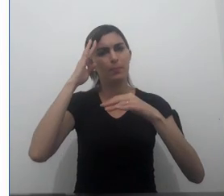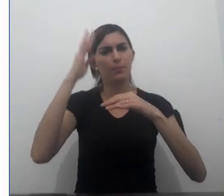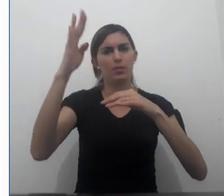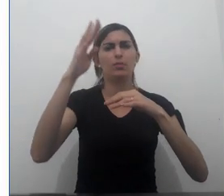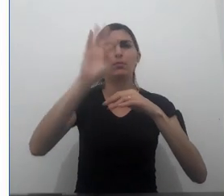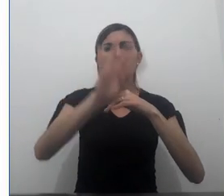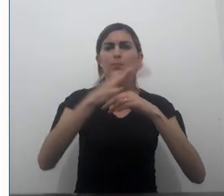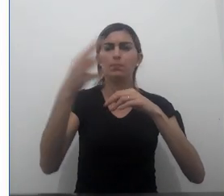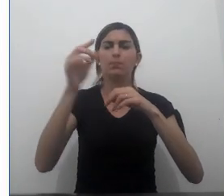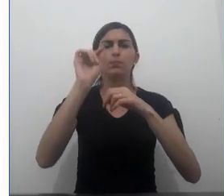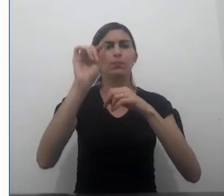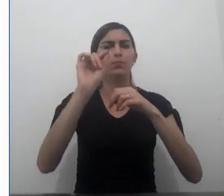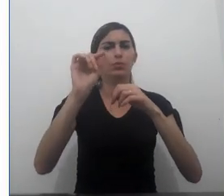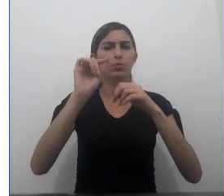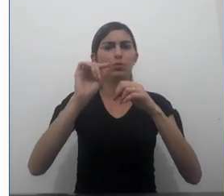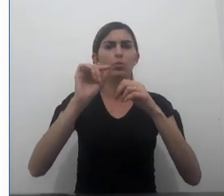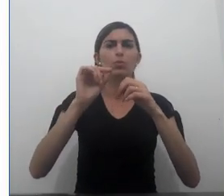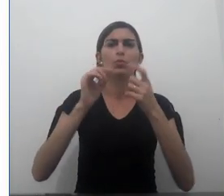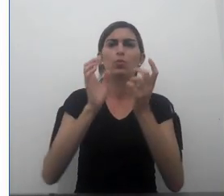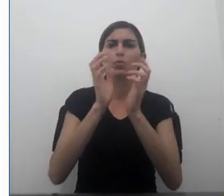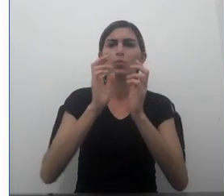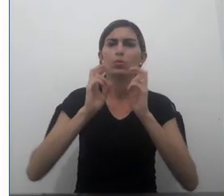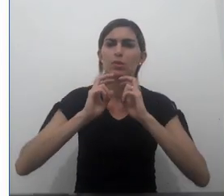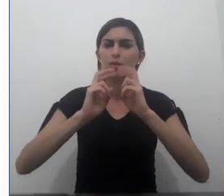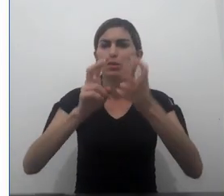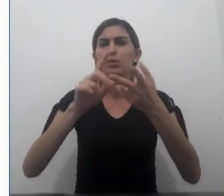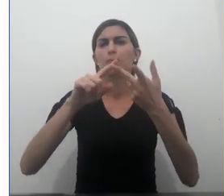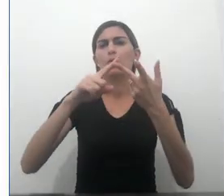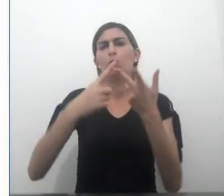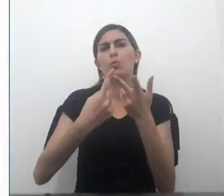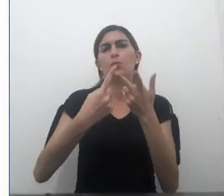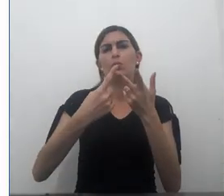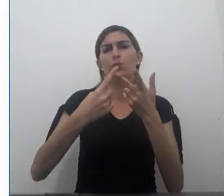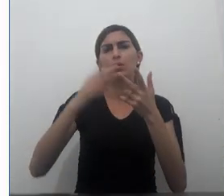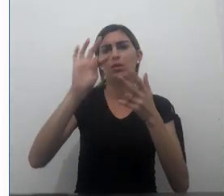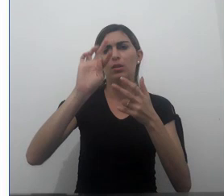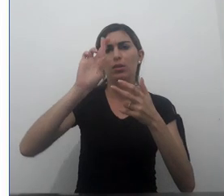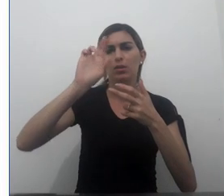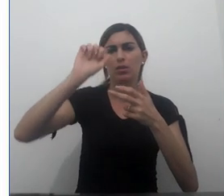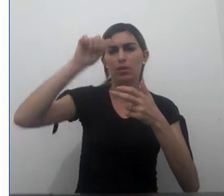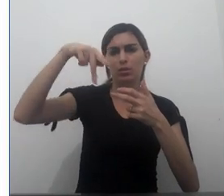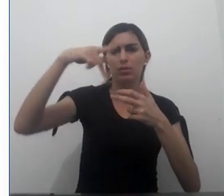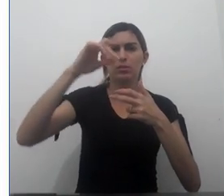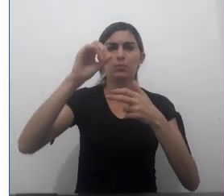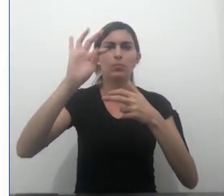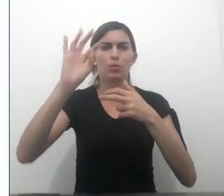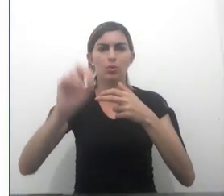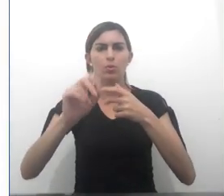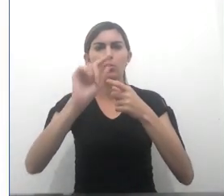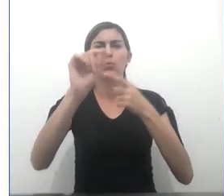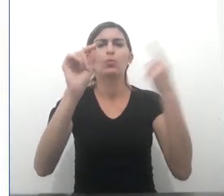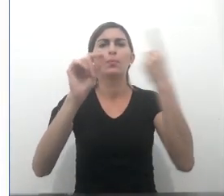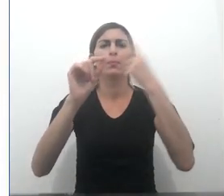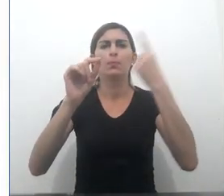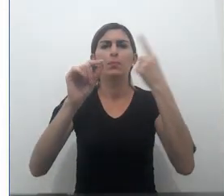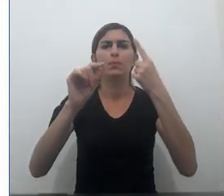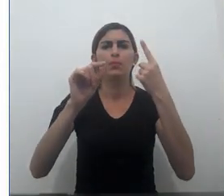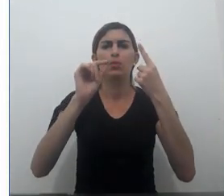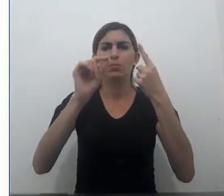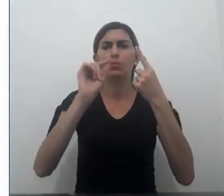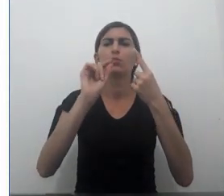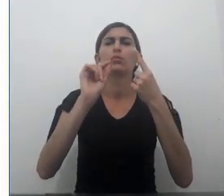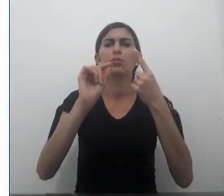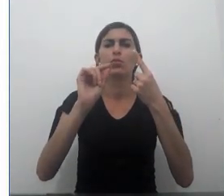principais matrizes de transporte do Brasil, tá? Então, a gente está observando aí em primeiro, disparado